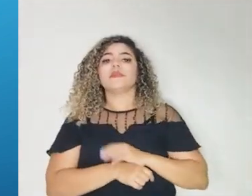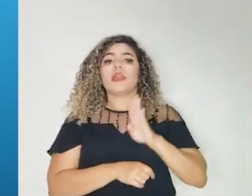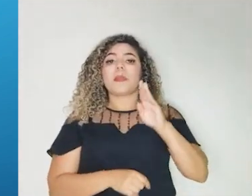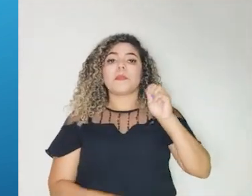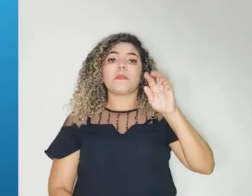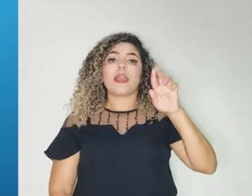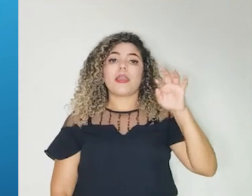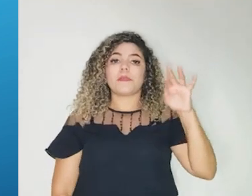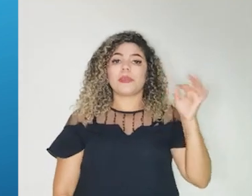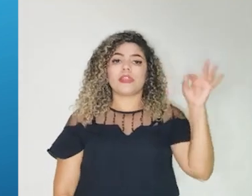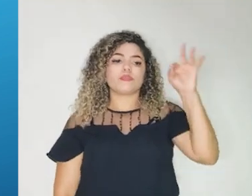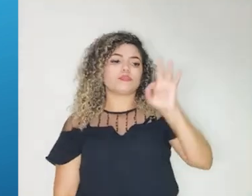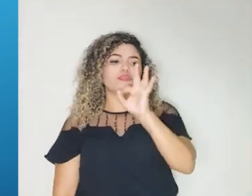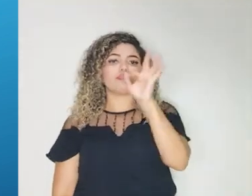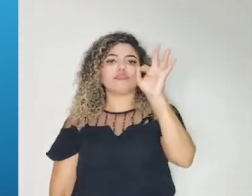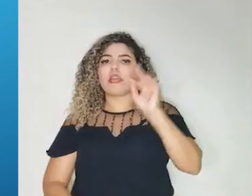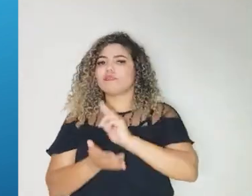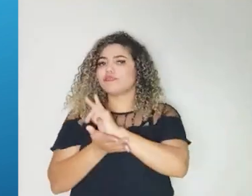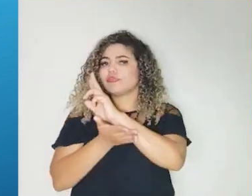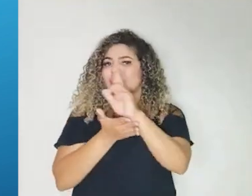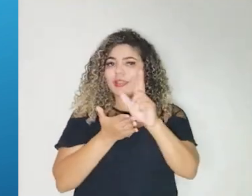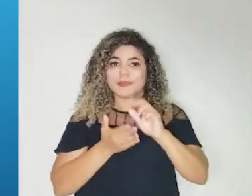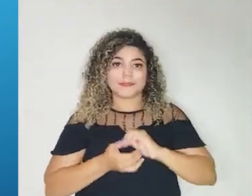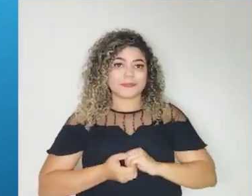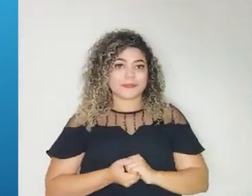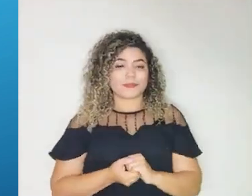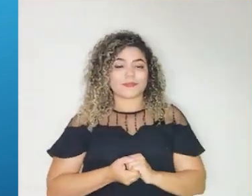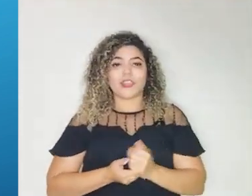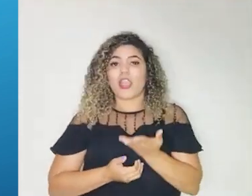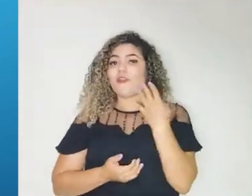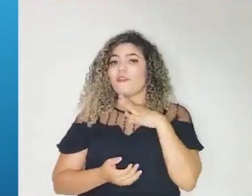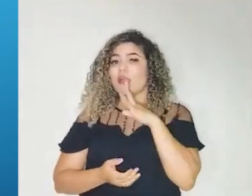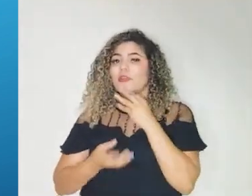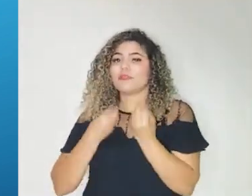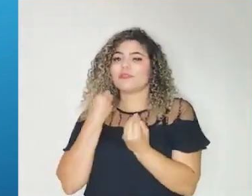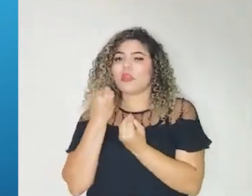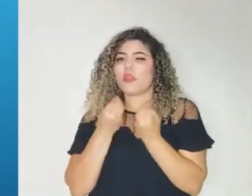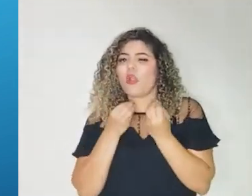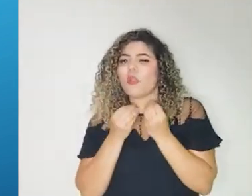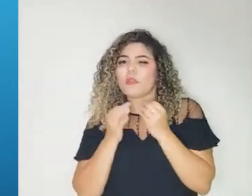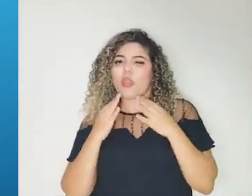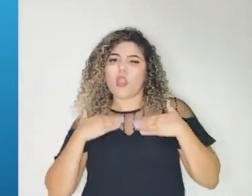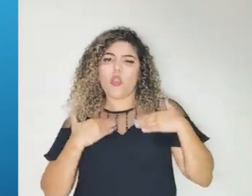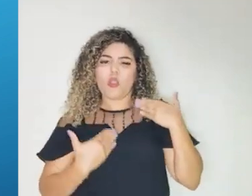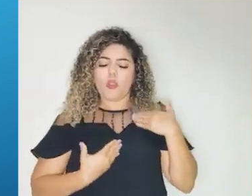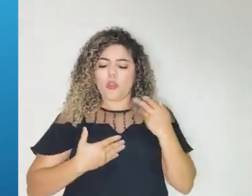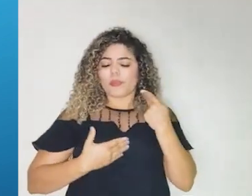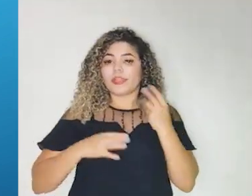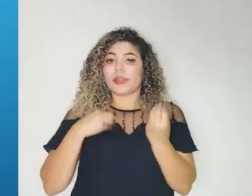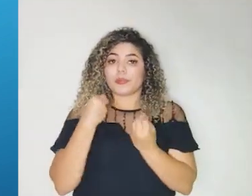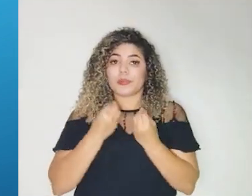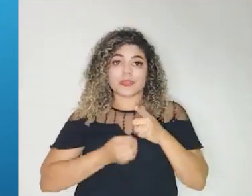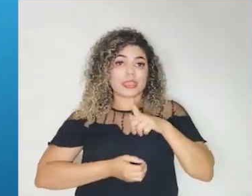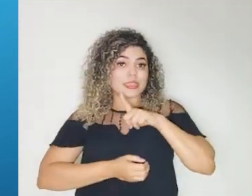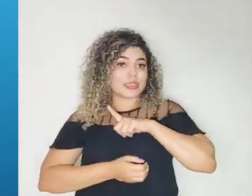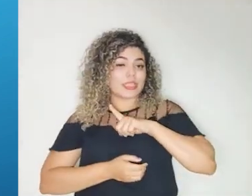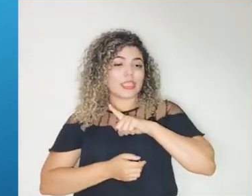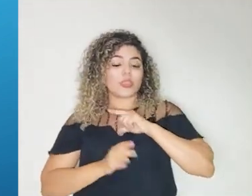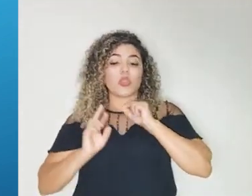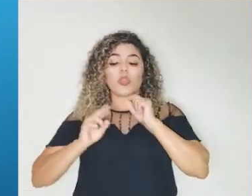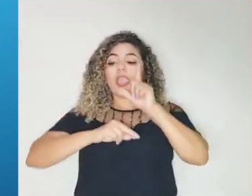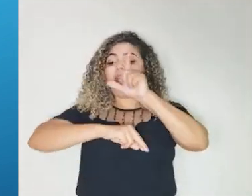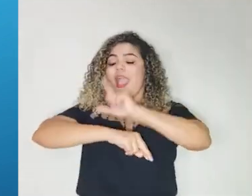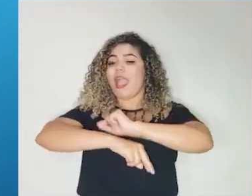barbeiro, mosquito, entre outros. Vamos conhecer como se dá a divisão do corpo do inseto. Aqui nós temos um